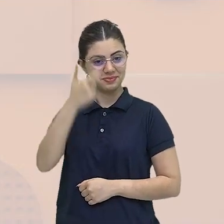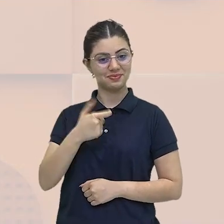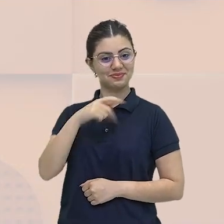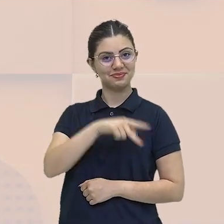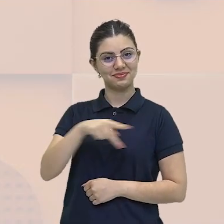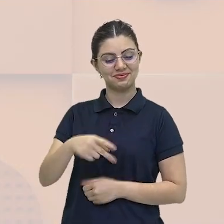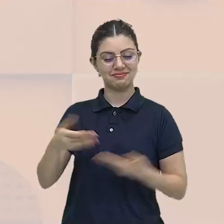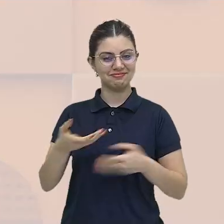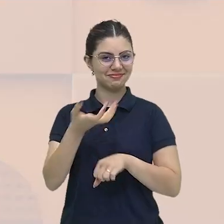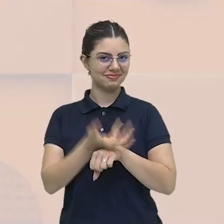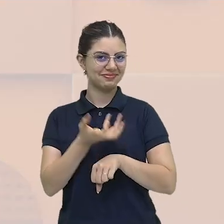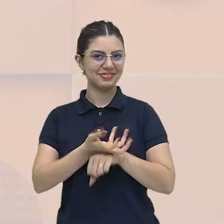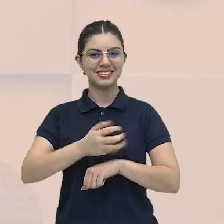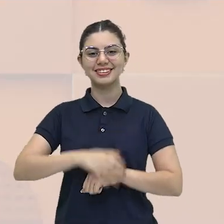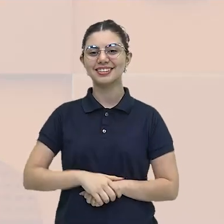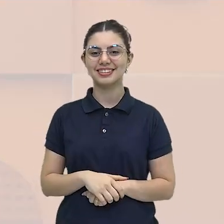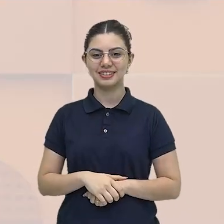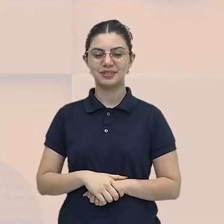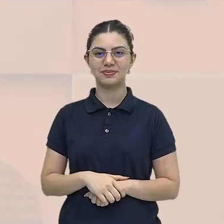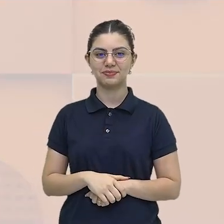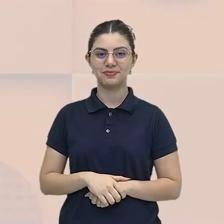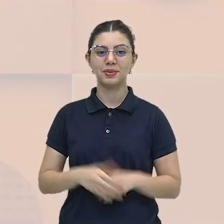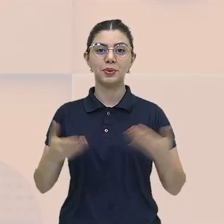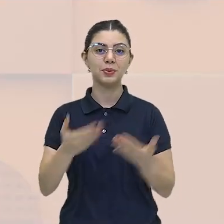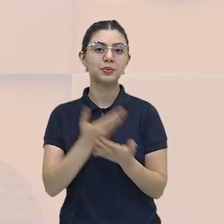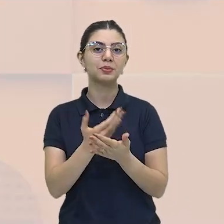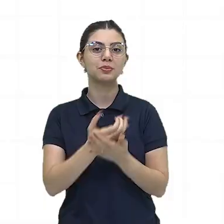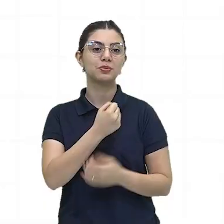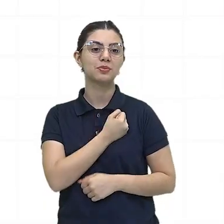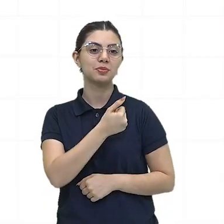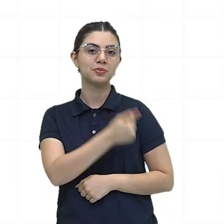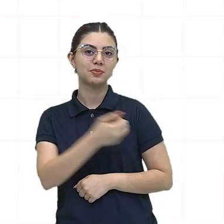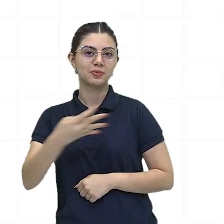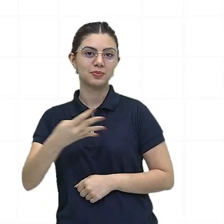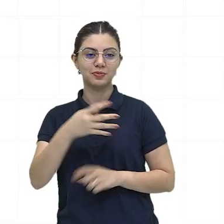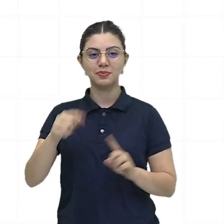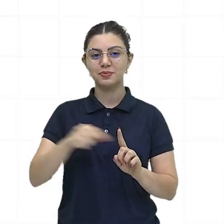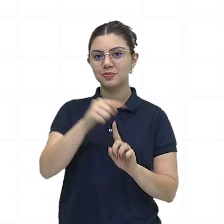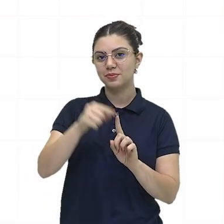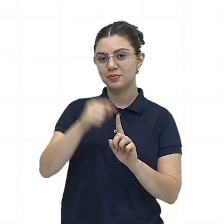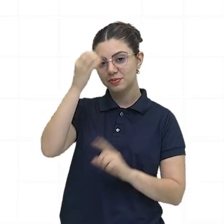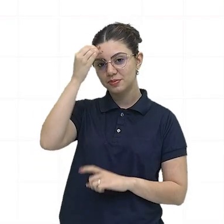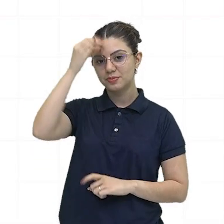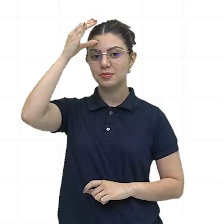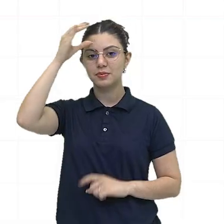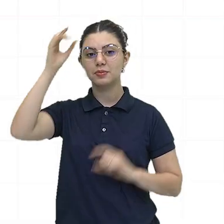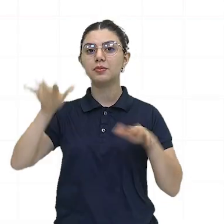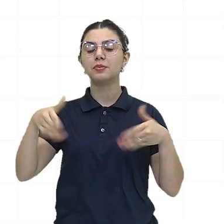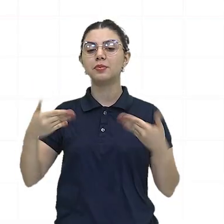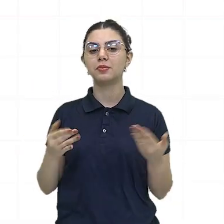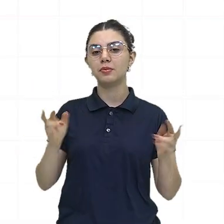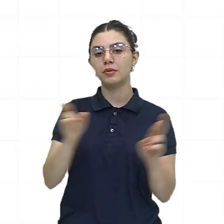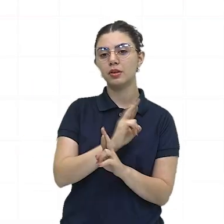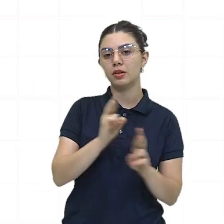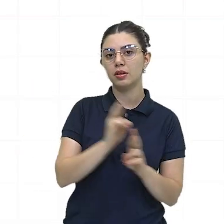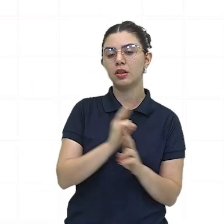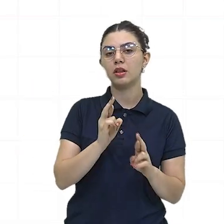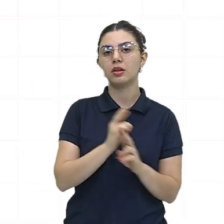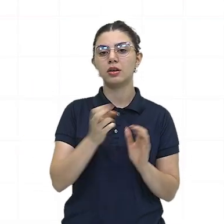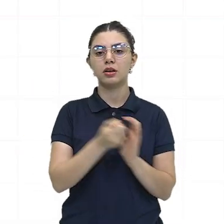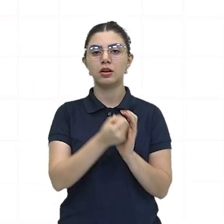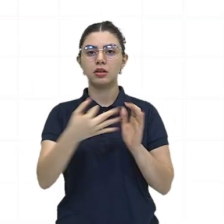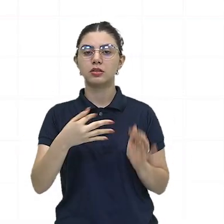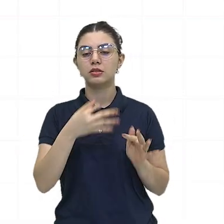Sandréia Cascais, professora desse componente. Esta é a aula de número 14 e tem como objeto de